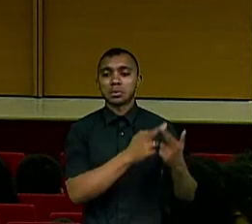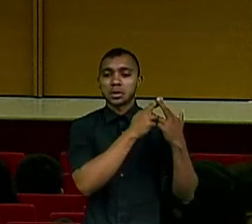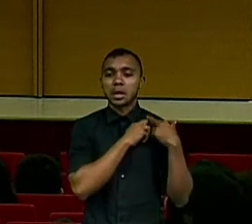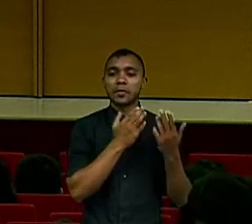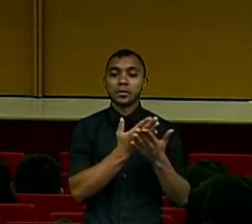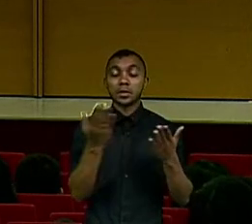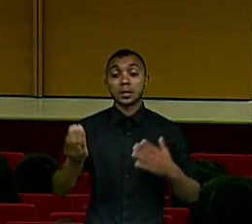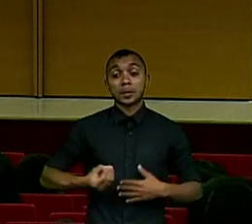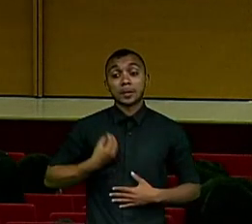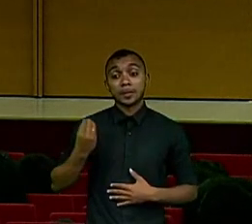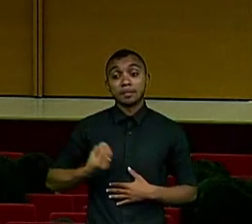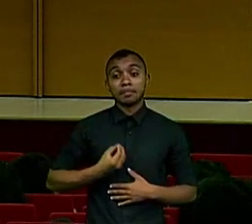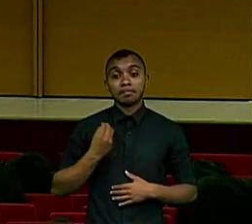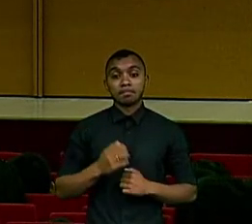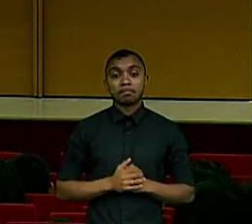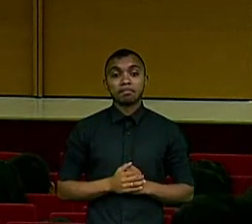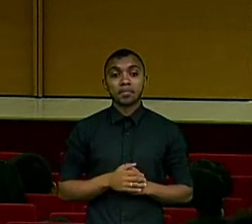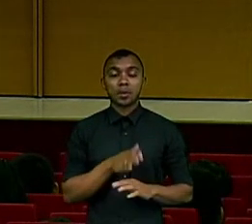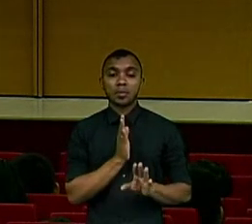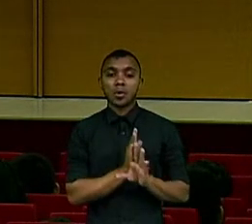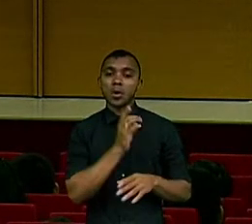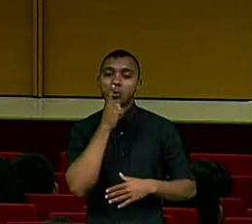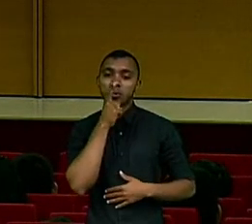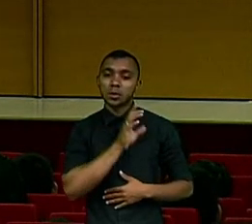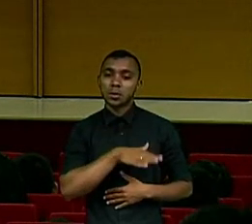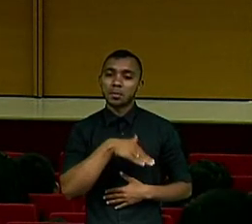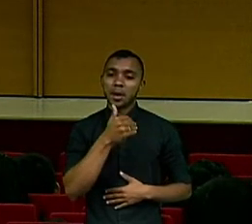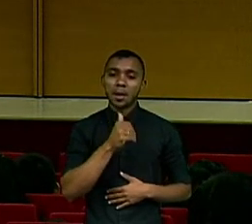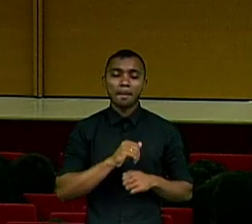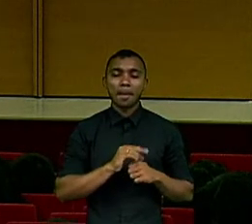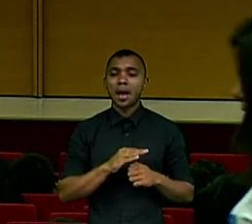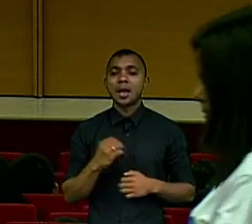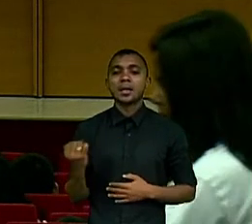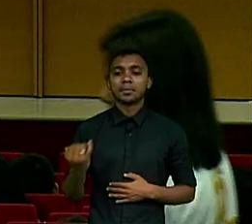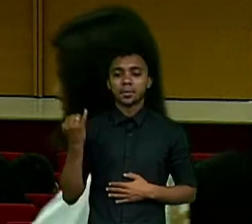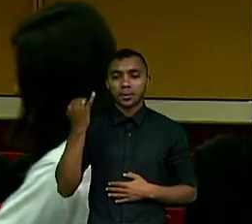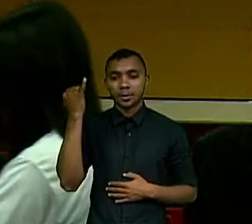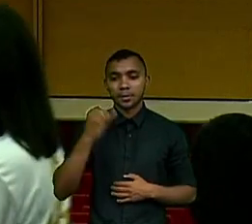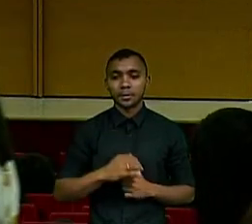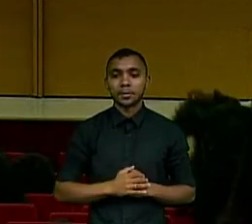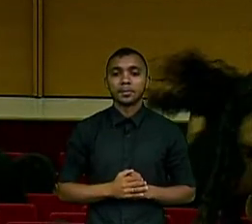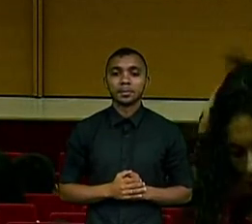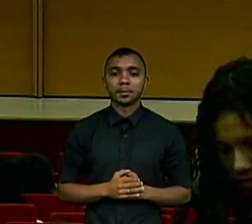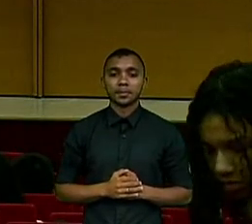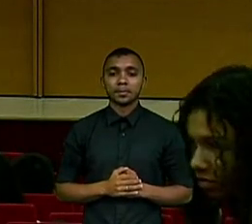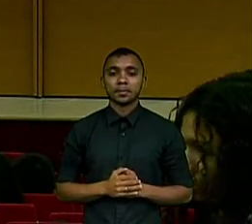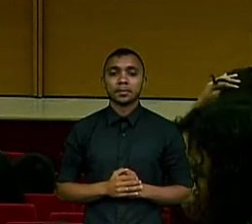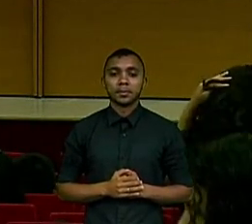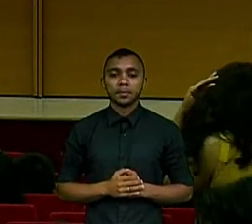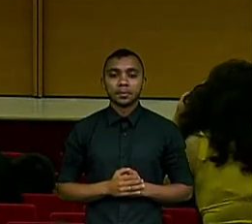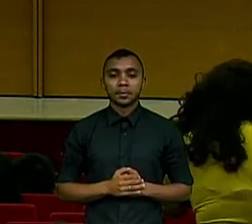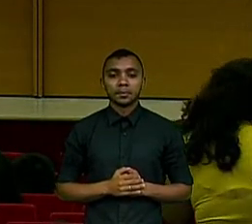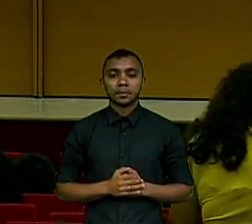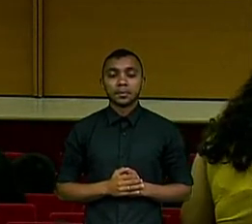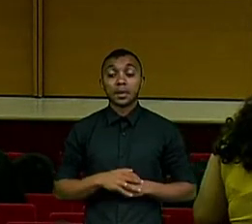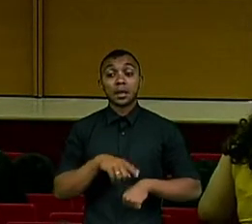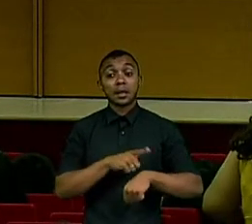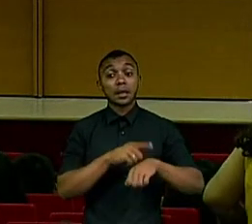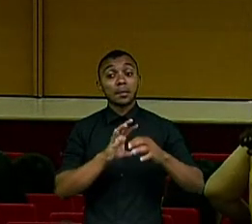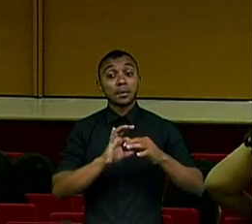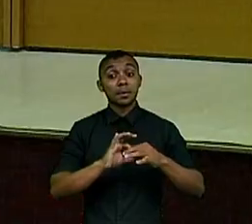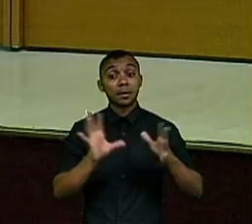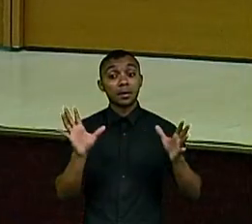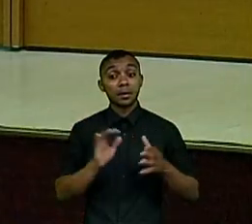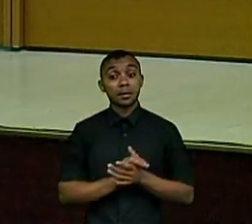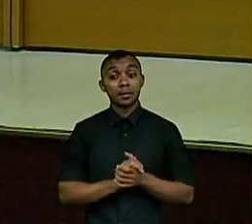porque ela proporcionou a humanidade das coisas mais preciosas por desenvolvimento filosófico Só serve político tempo livre antes